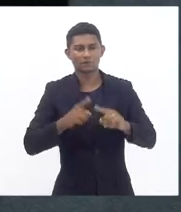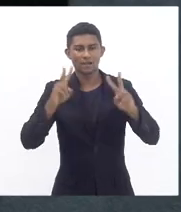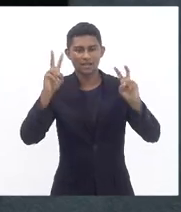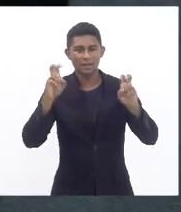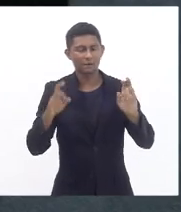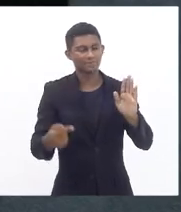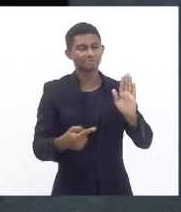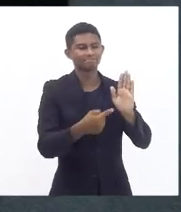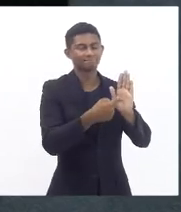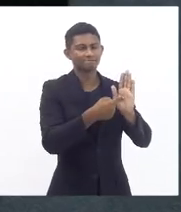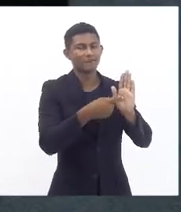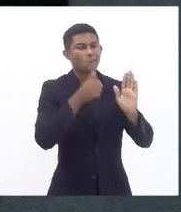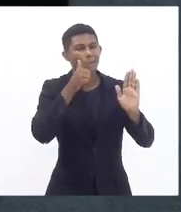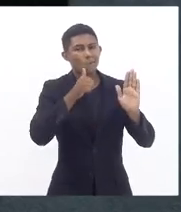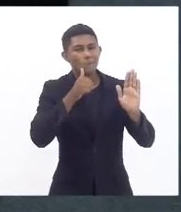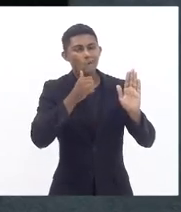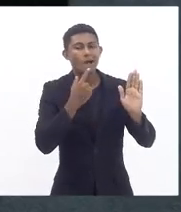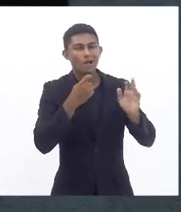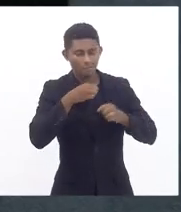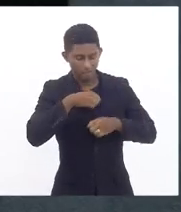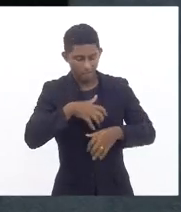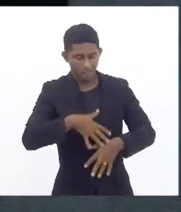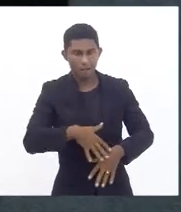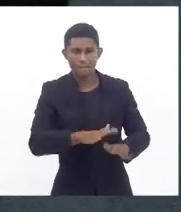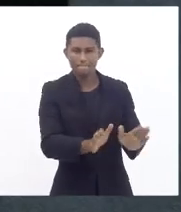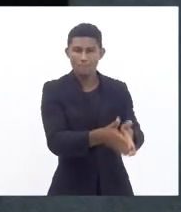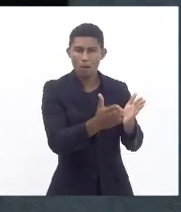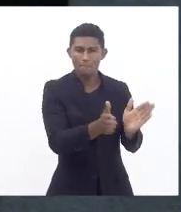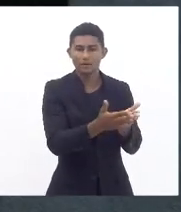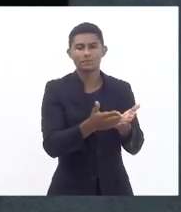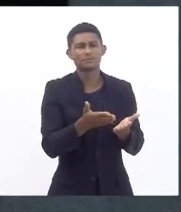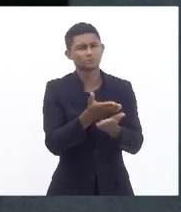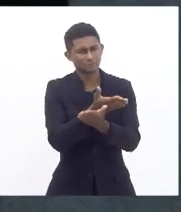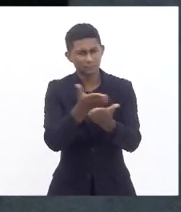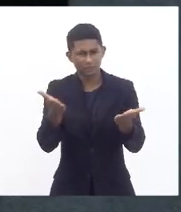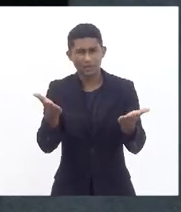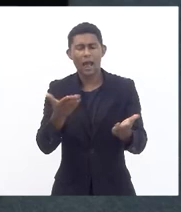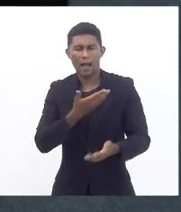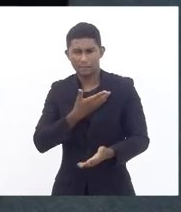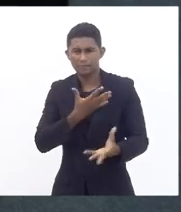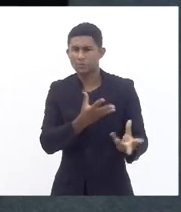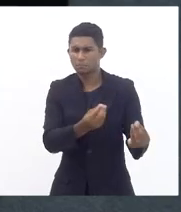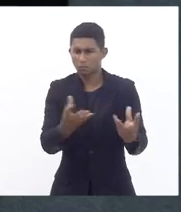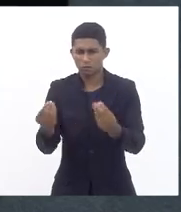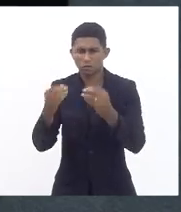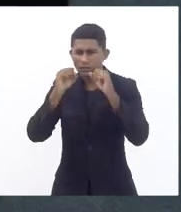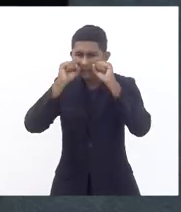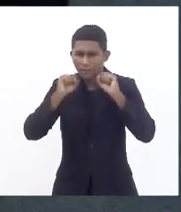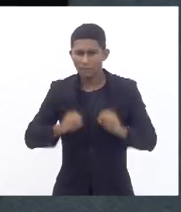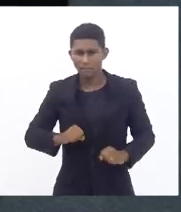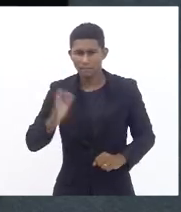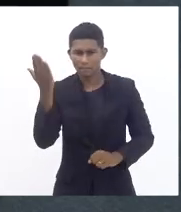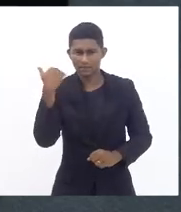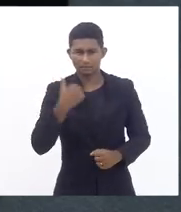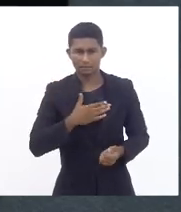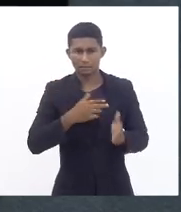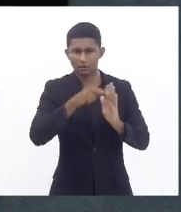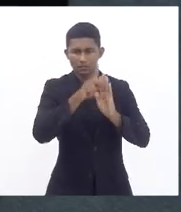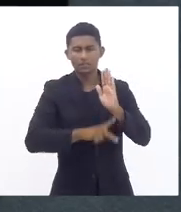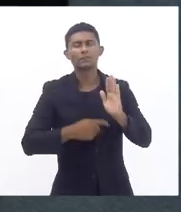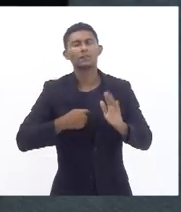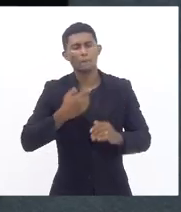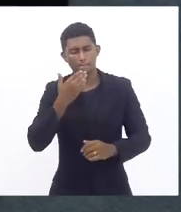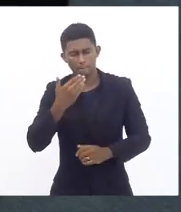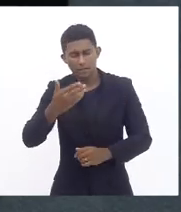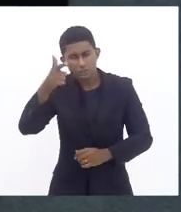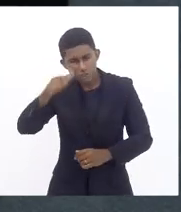necessidade que existe, muitos colegas aqui são testemunhas desse projeto que apresentei, e vou pedir que ele retorne à pauta,